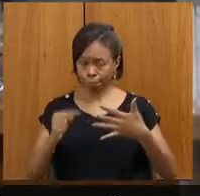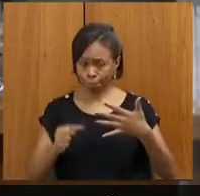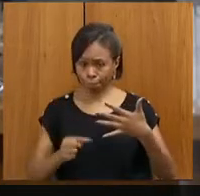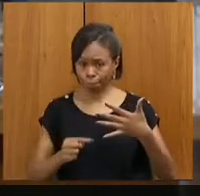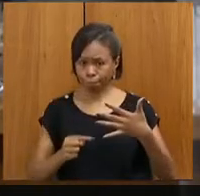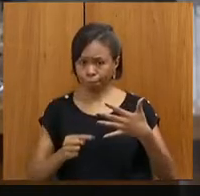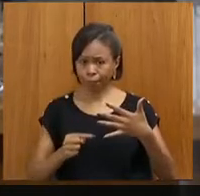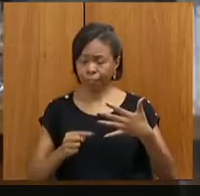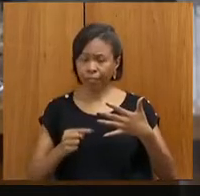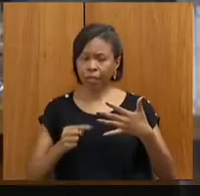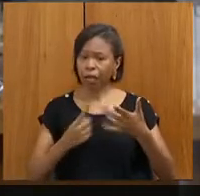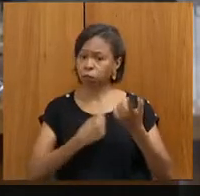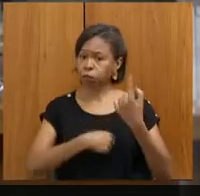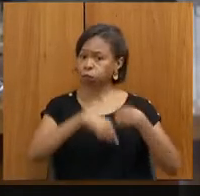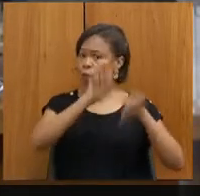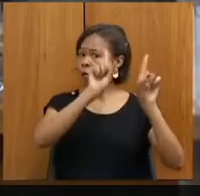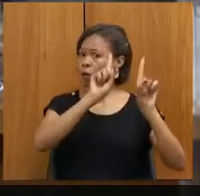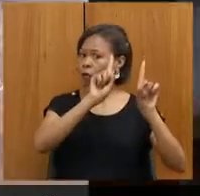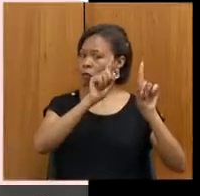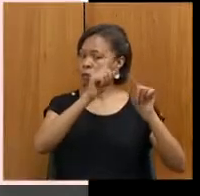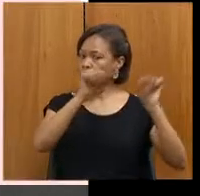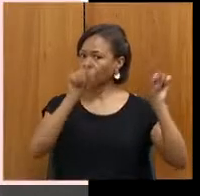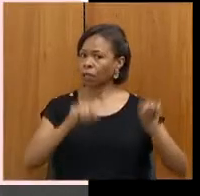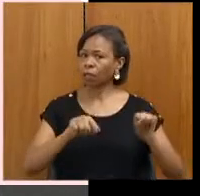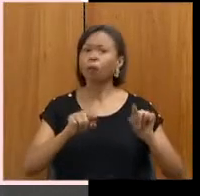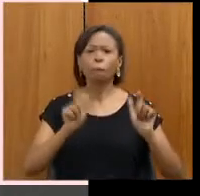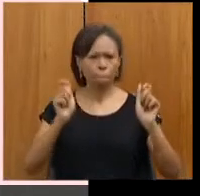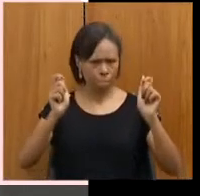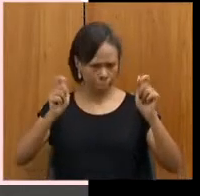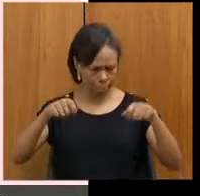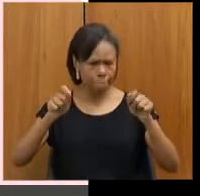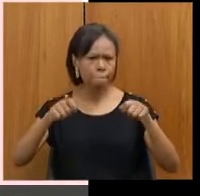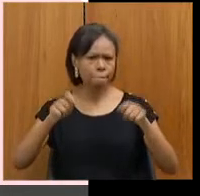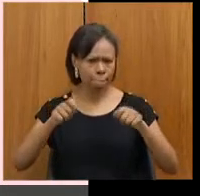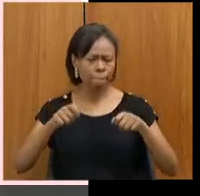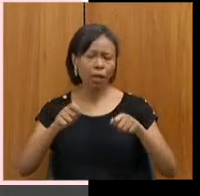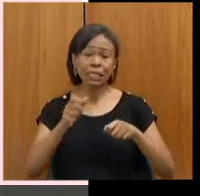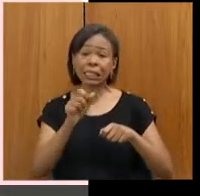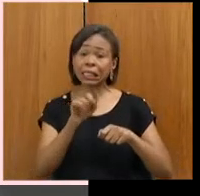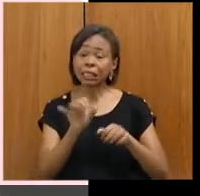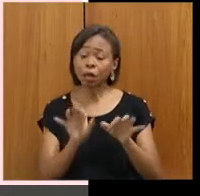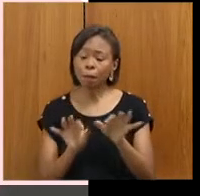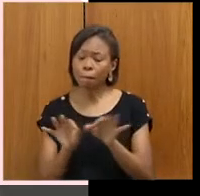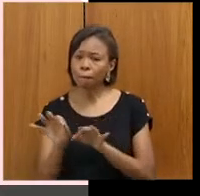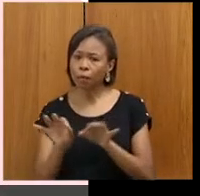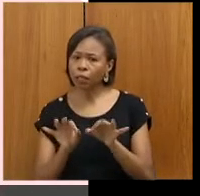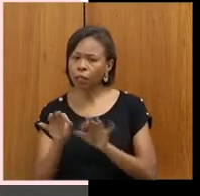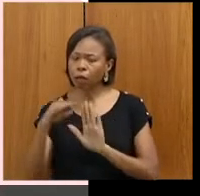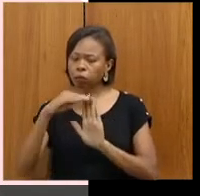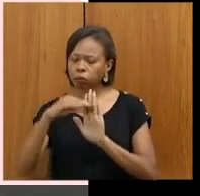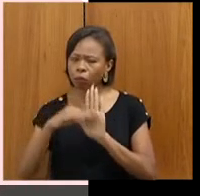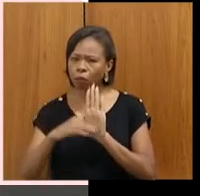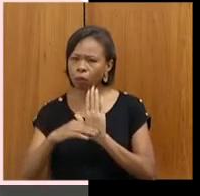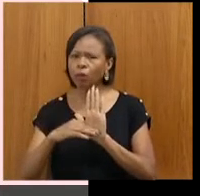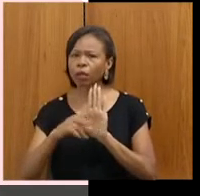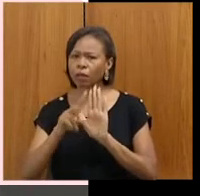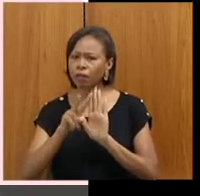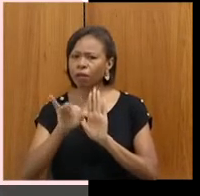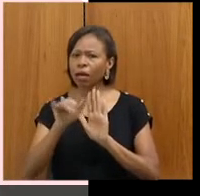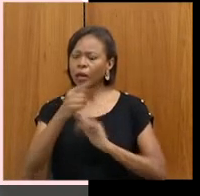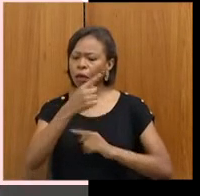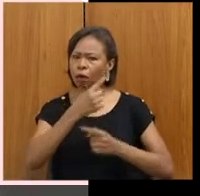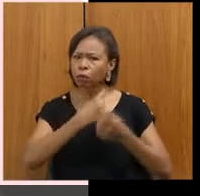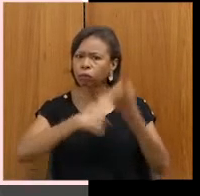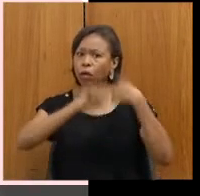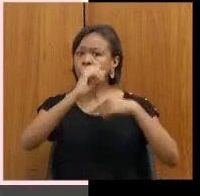visto de um pode ter promoção e progressão na carreira pode ter sim é permitido e se tiver planejado lá que haverá a promoção e progressão